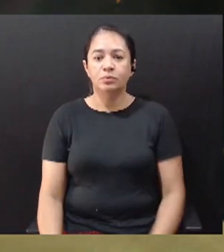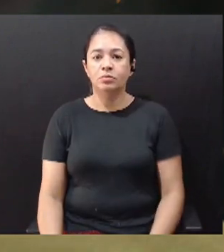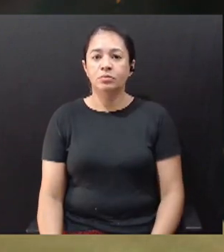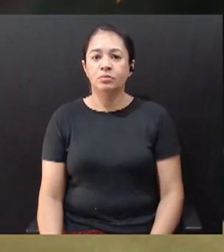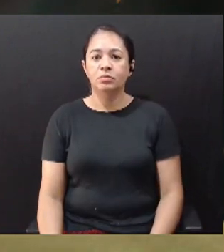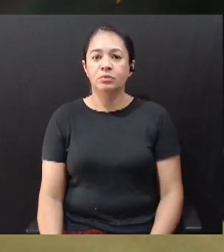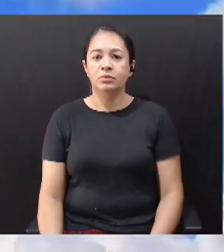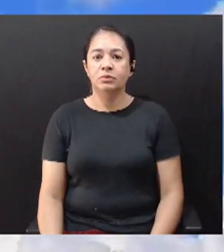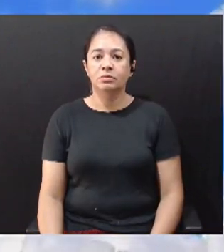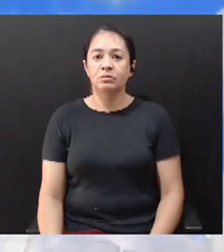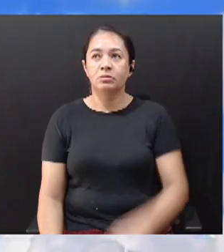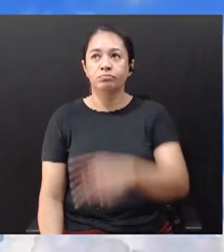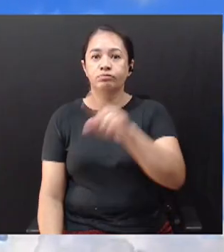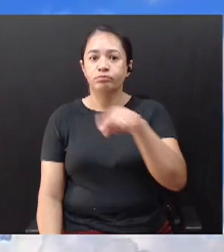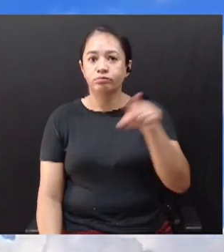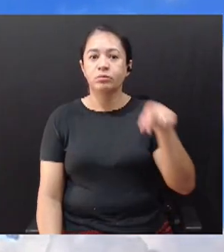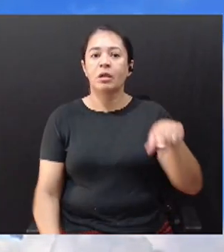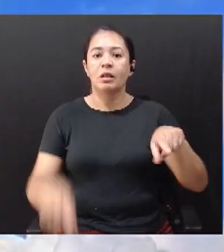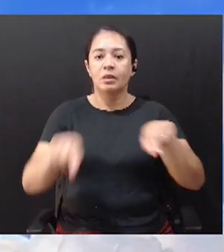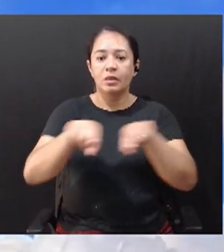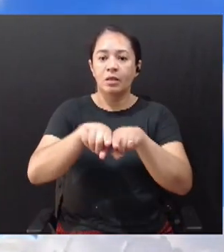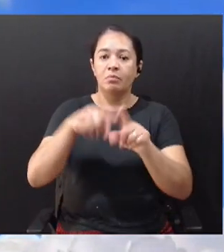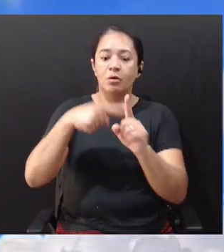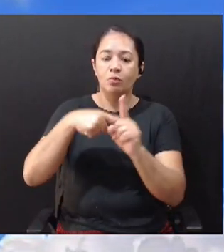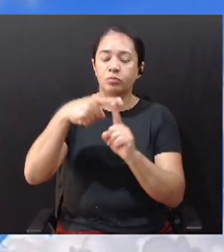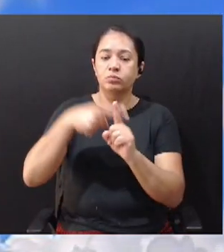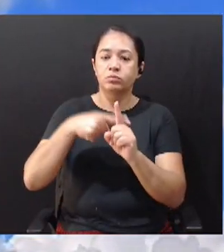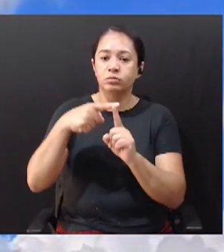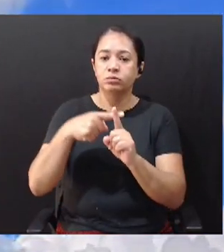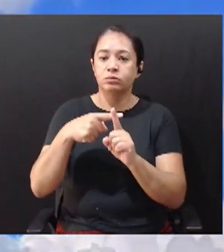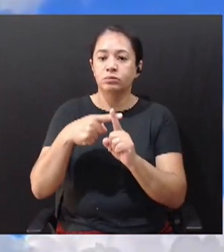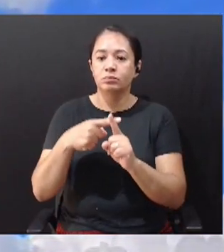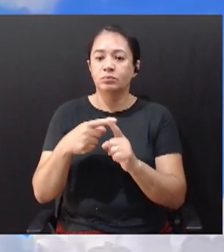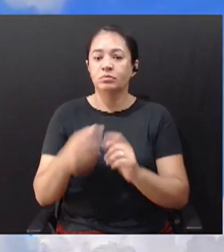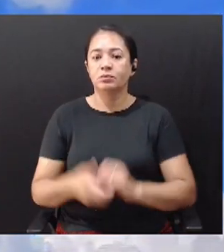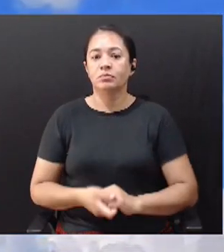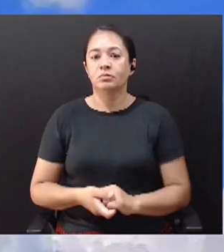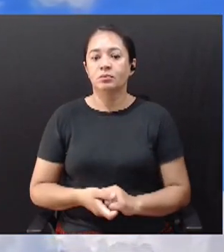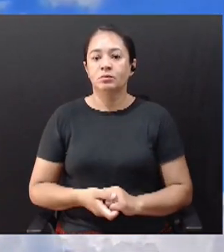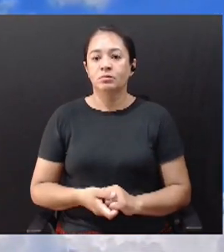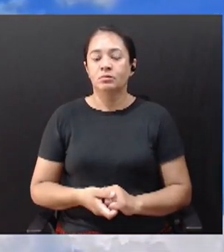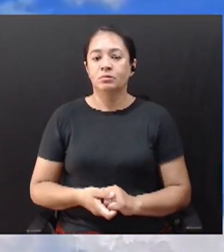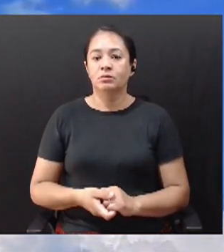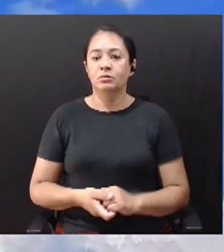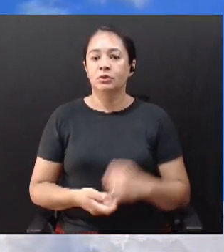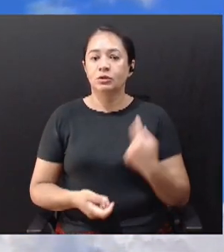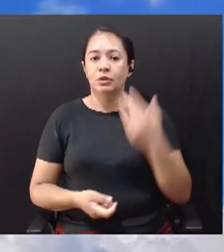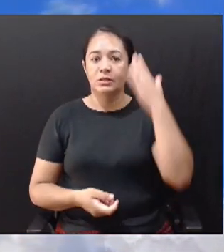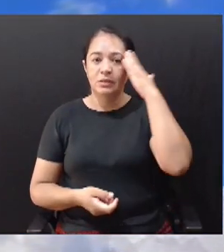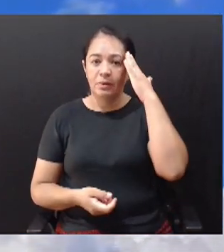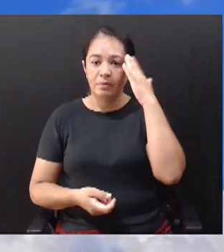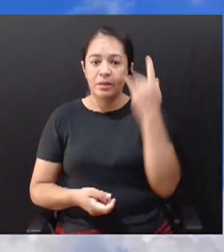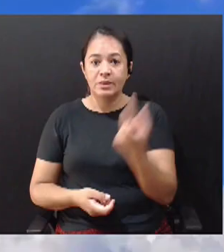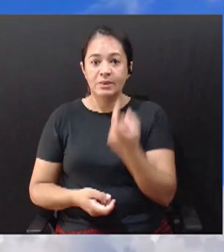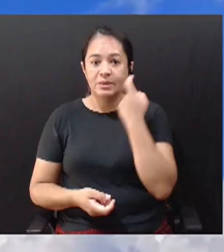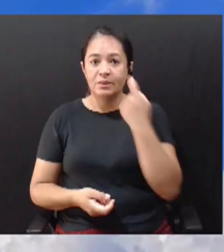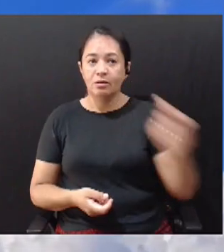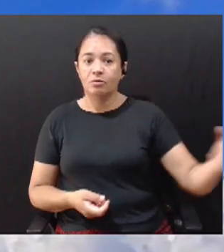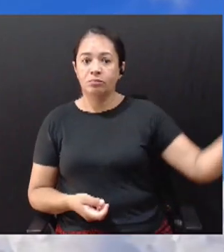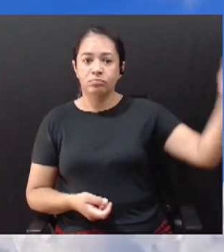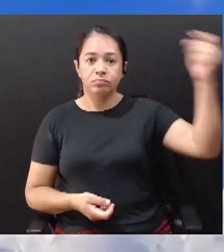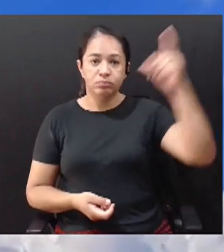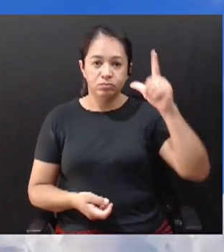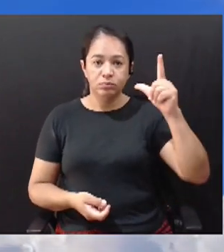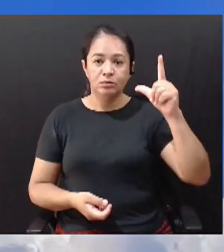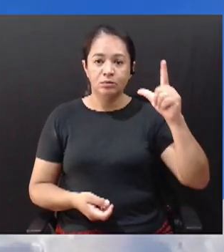oscilação também de temperatura, viu? Olha, vamos saber, sexta-feira, sol entre nuvens, hoje a